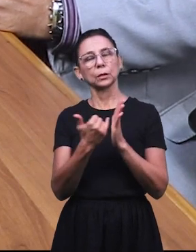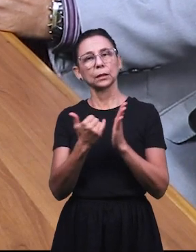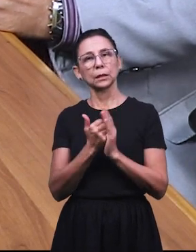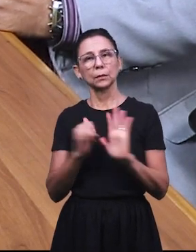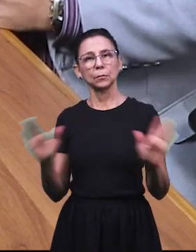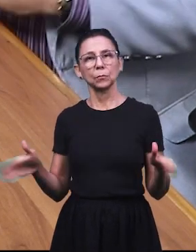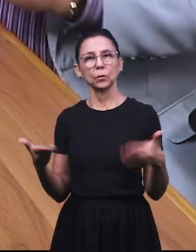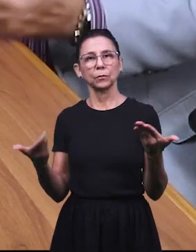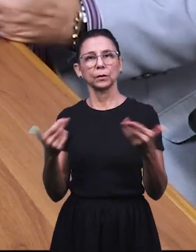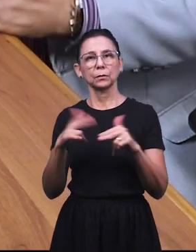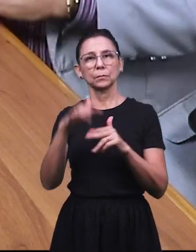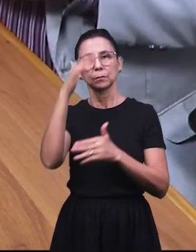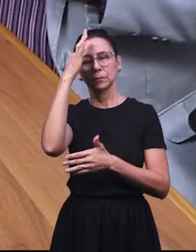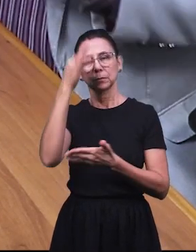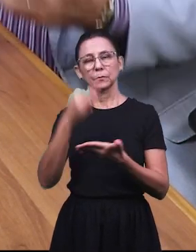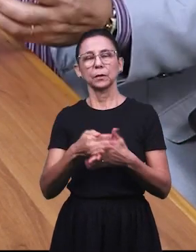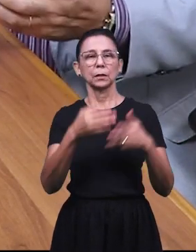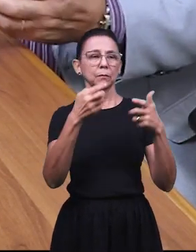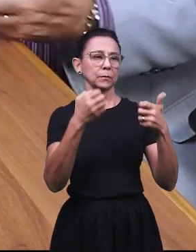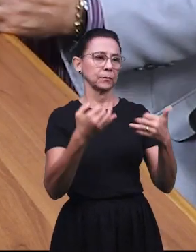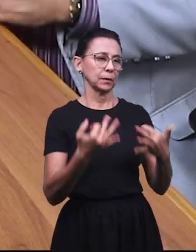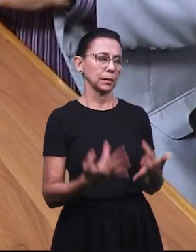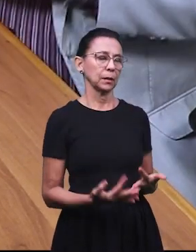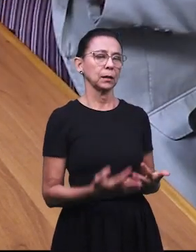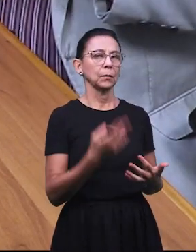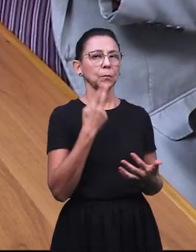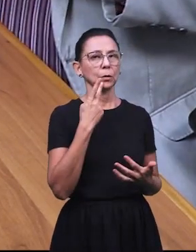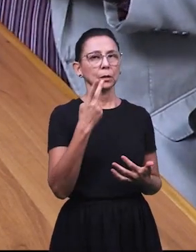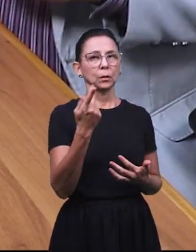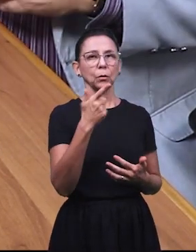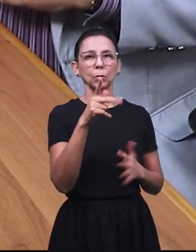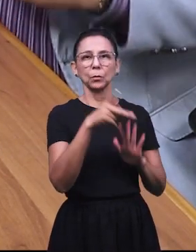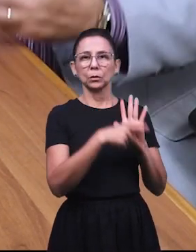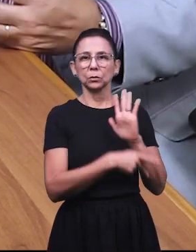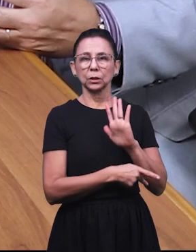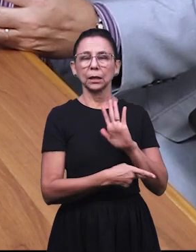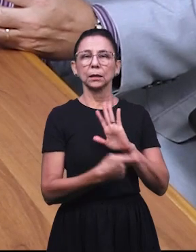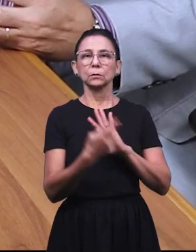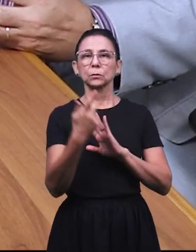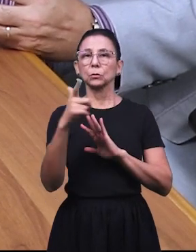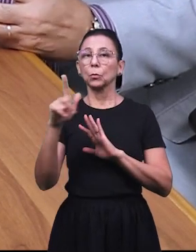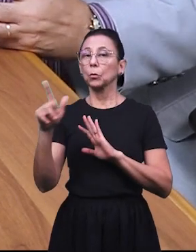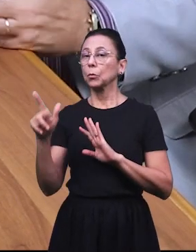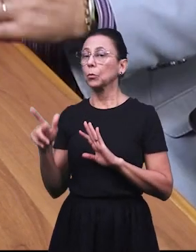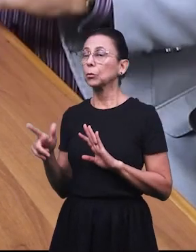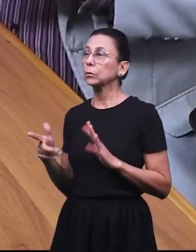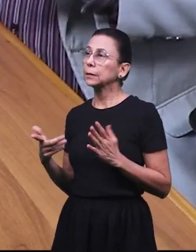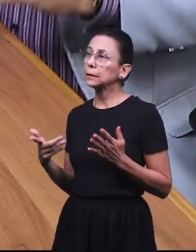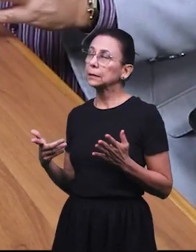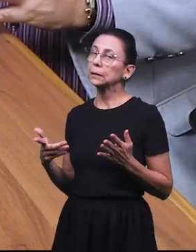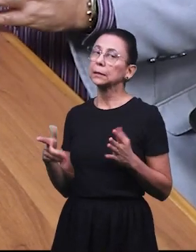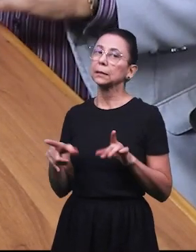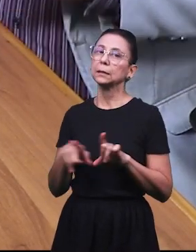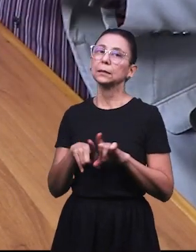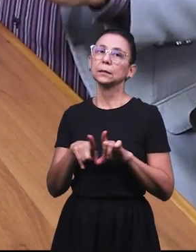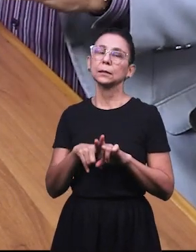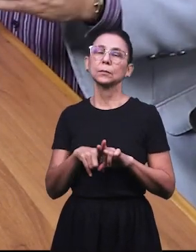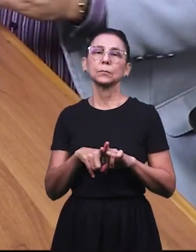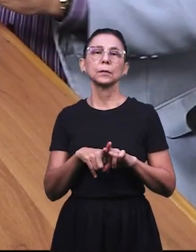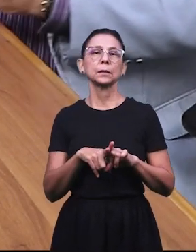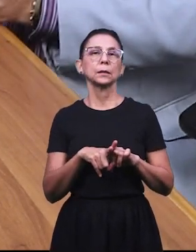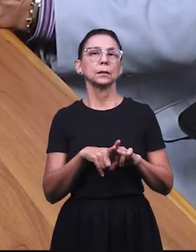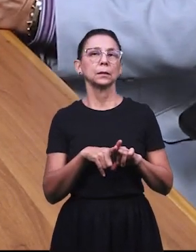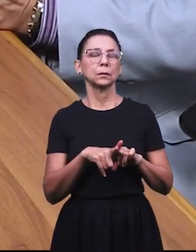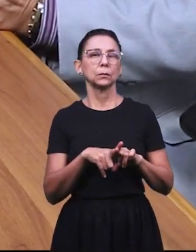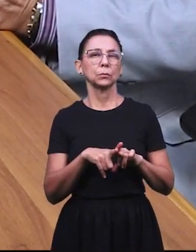Fé. E ela vai falar um pouquinho sobre esse programa, vai falar um pouquinho também sobre outros projetos que estão aí sendo